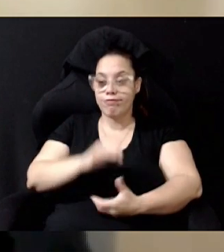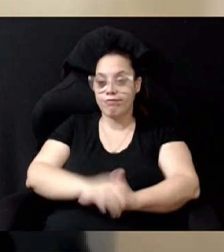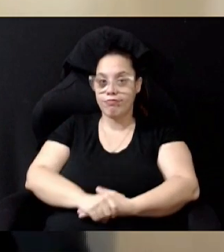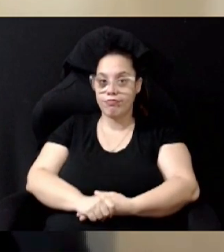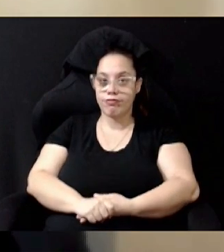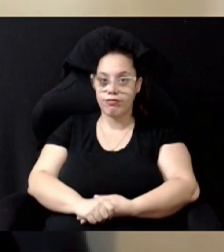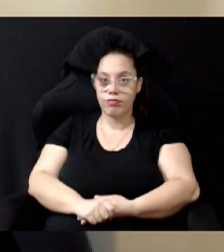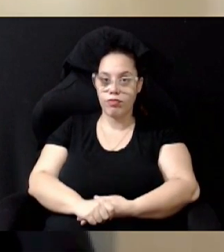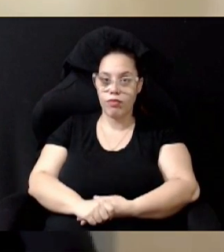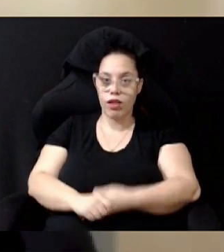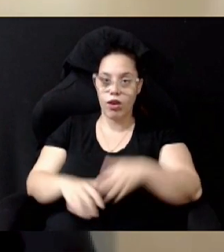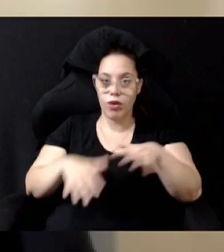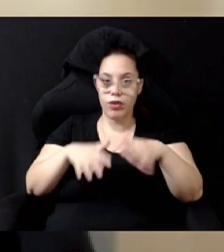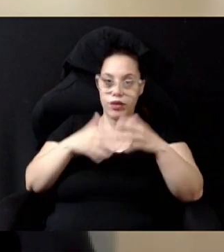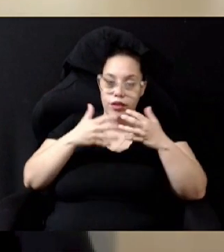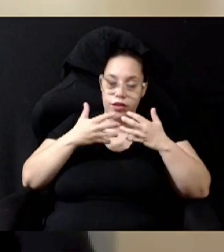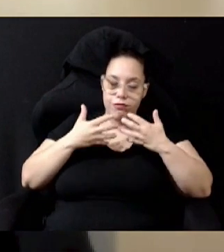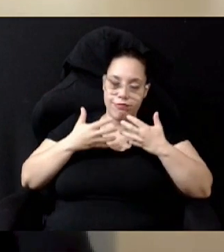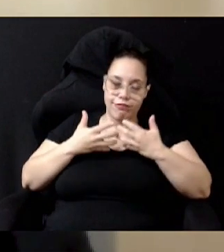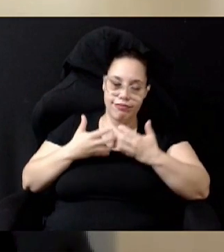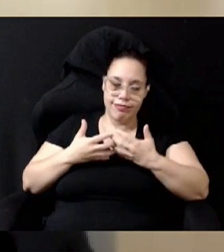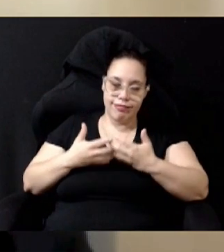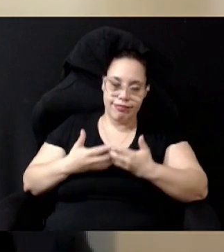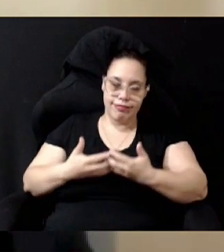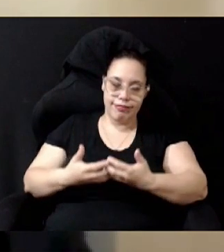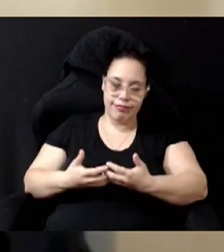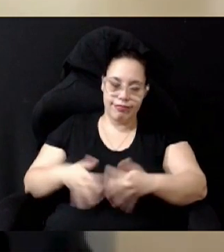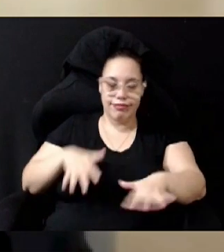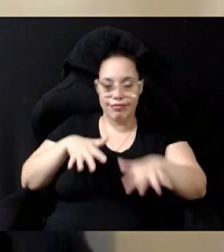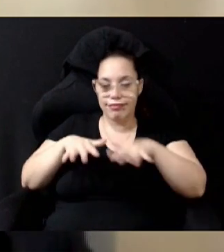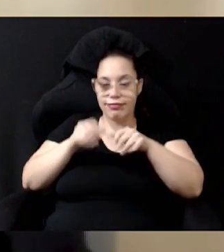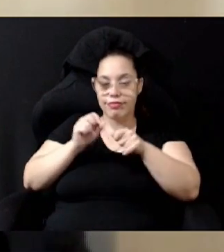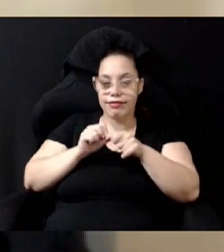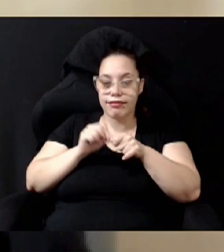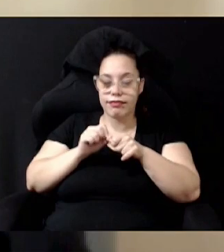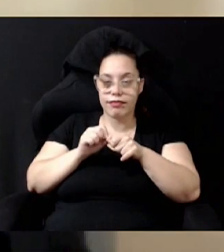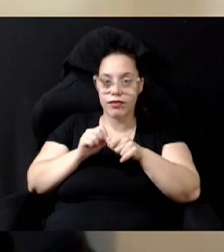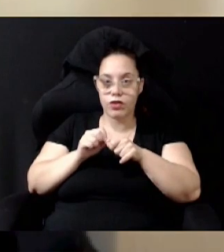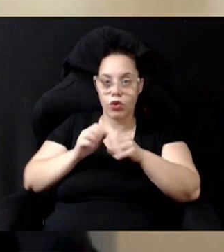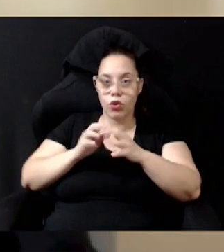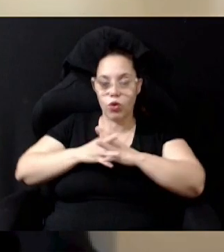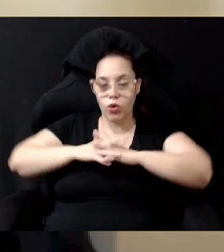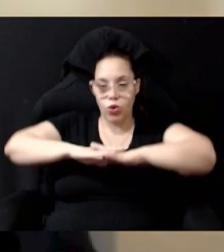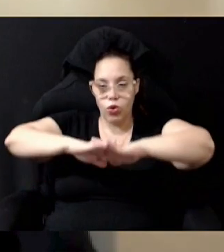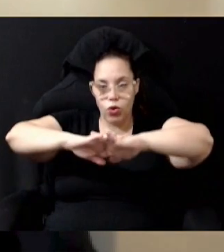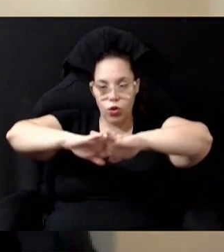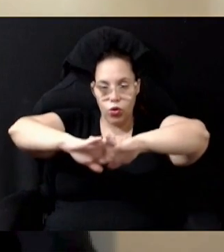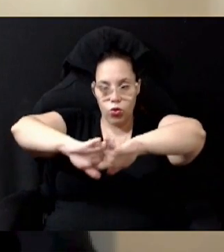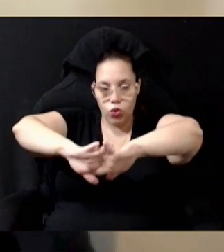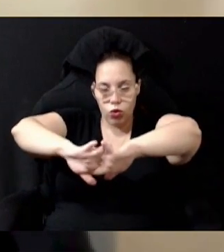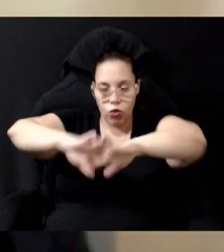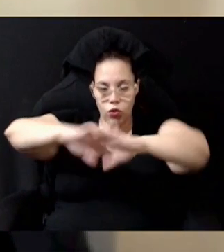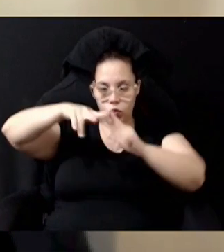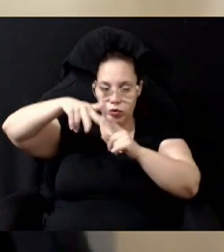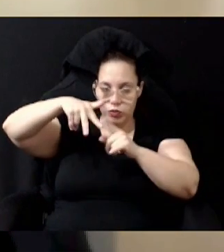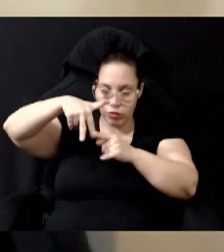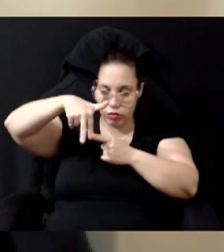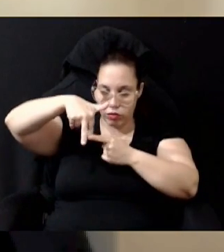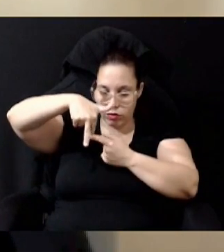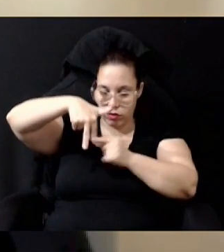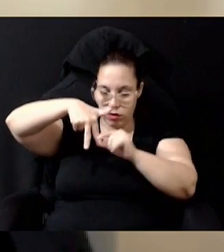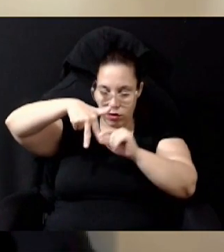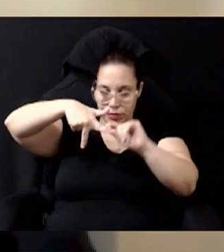de relaxamento, um momento de fazer um alongamento com as pernas, seguido de um momento de relaxamento